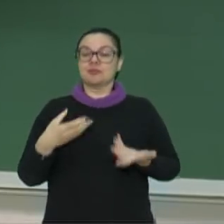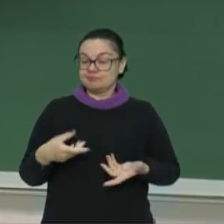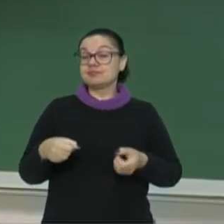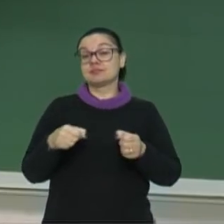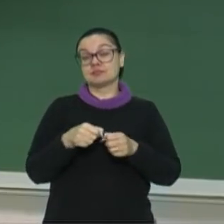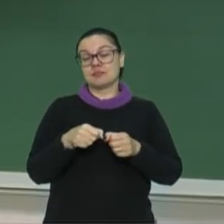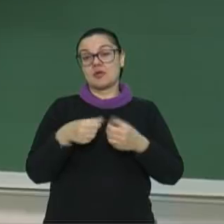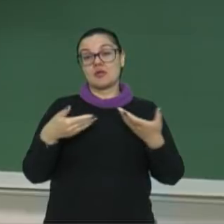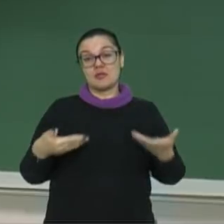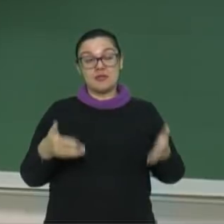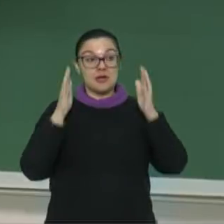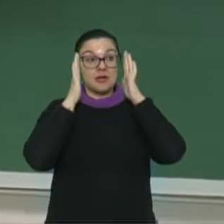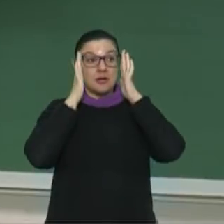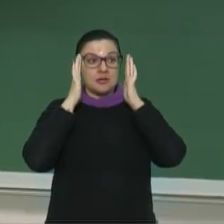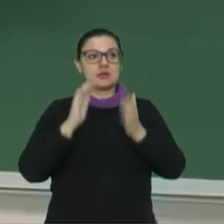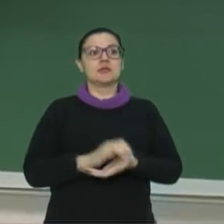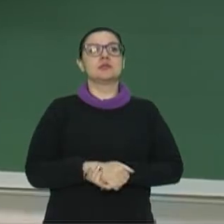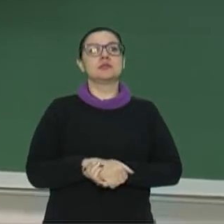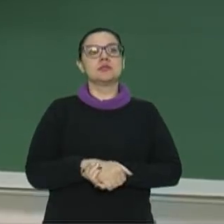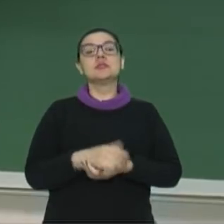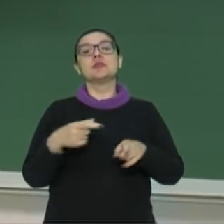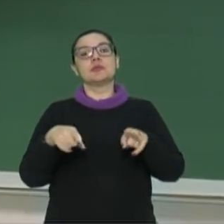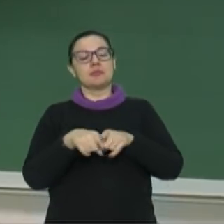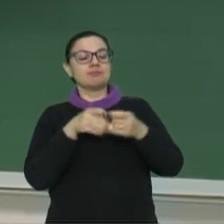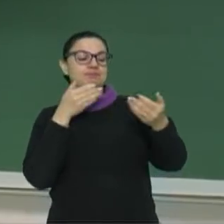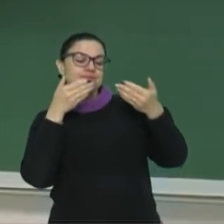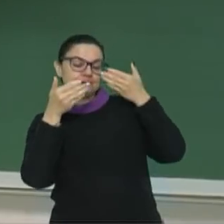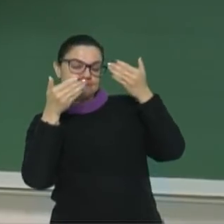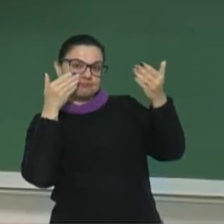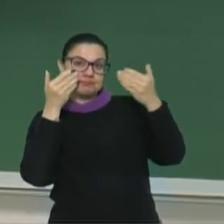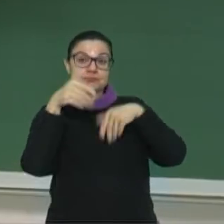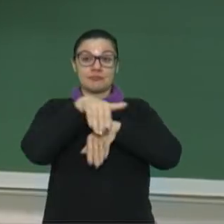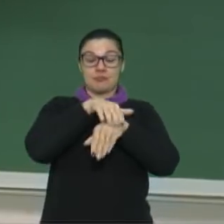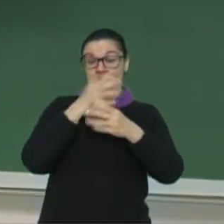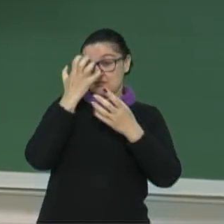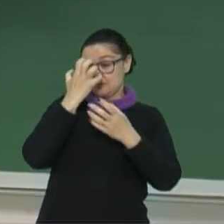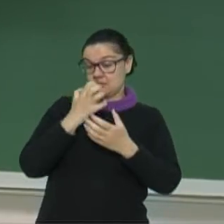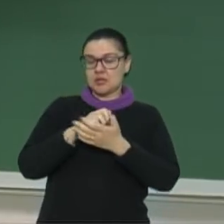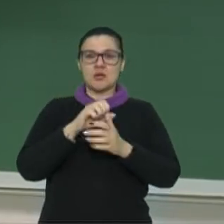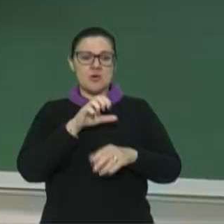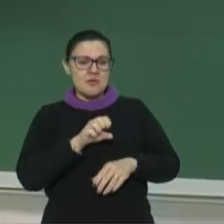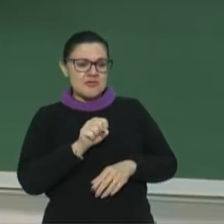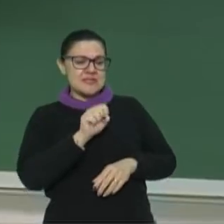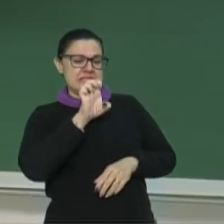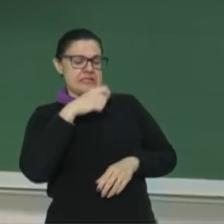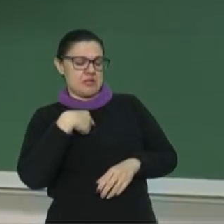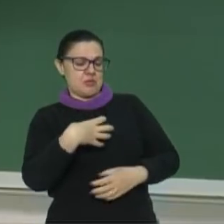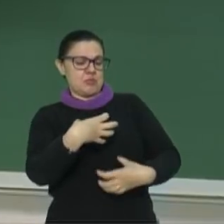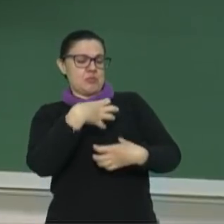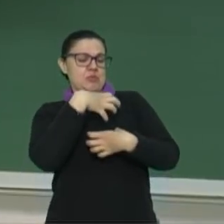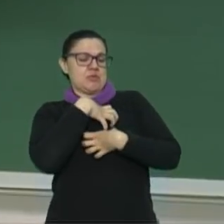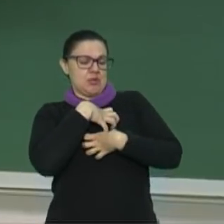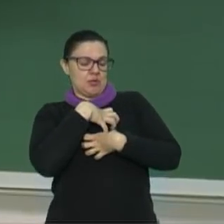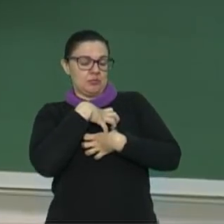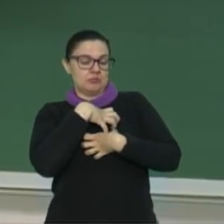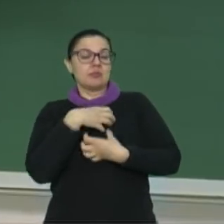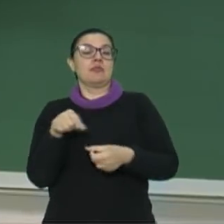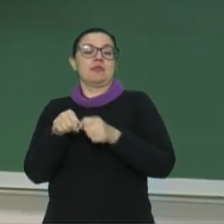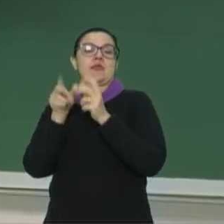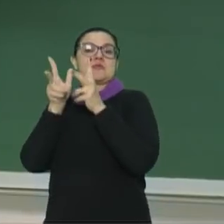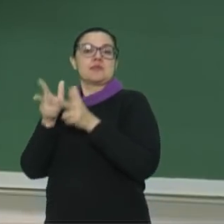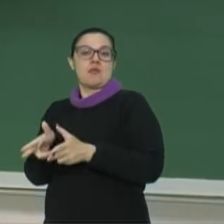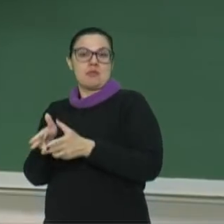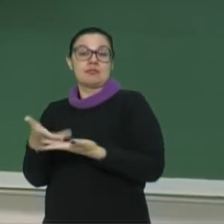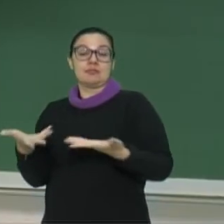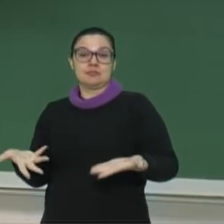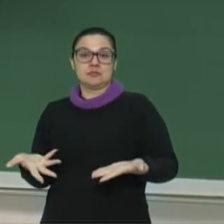Tem um recurso aí, uma discussão mais importante na psicologia. Se eu ajo, se eu sinto aquilo, eu acabo agindo conforme aquilo,